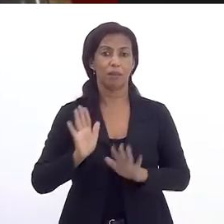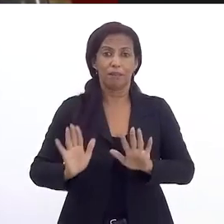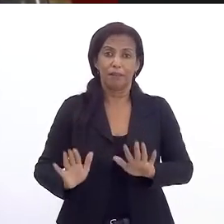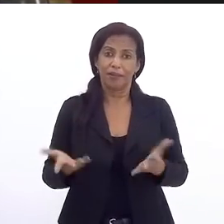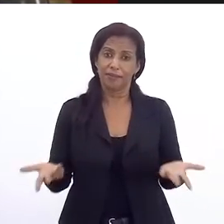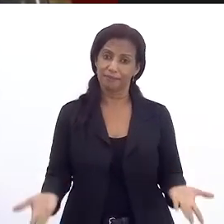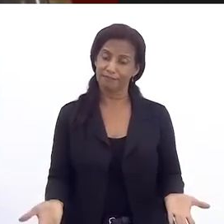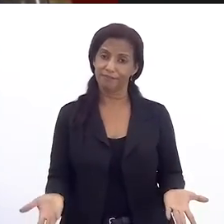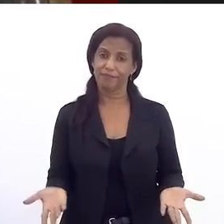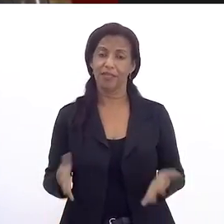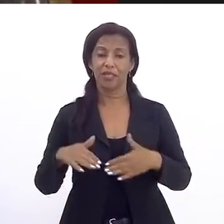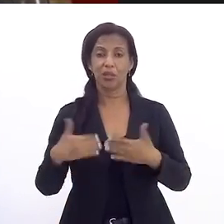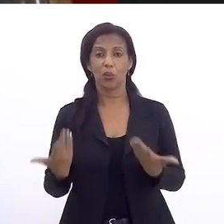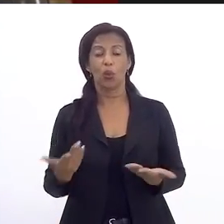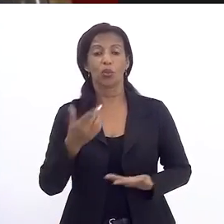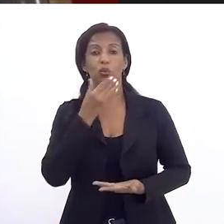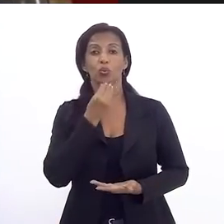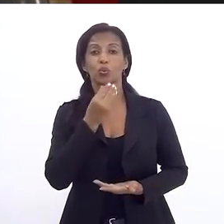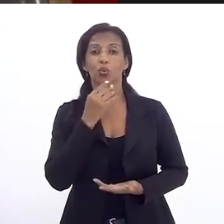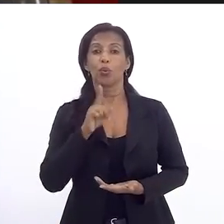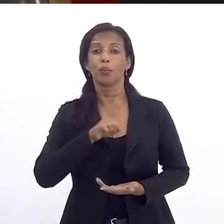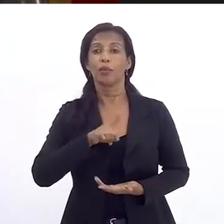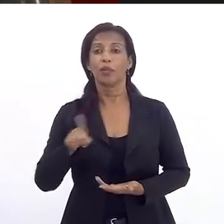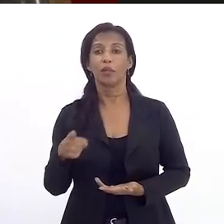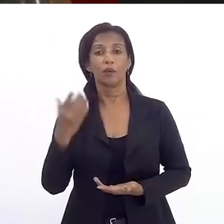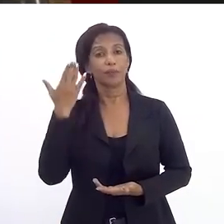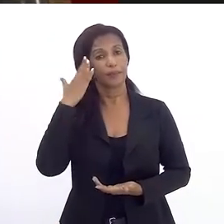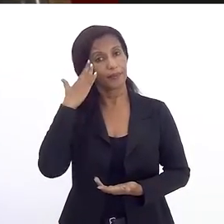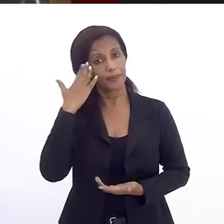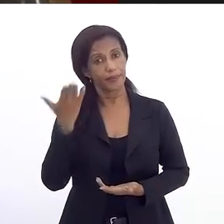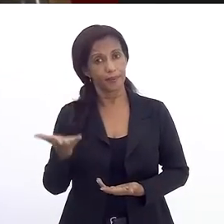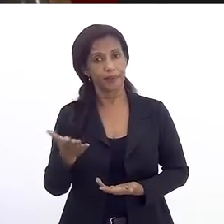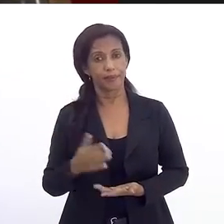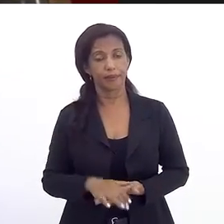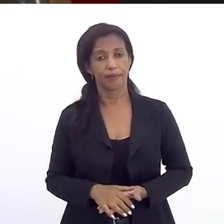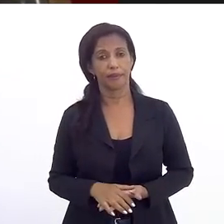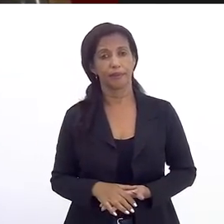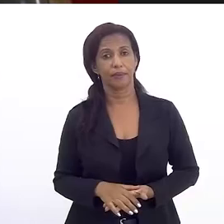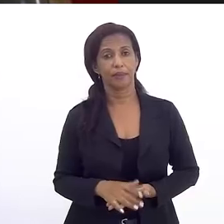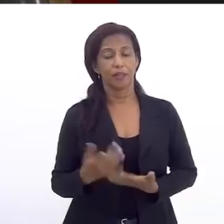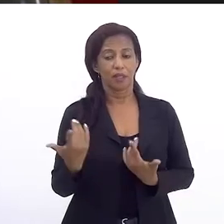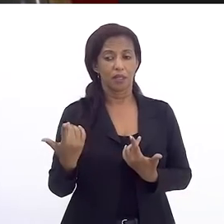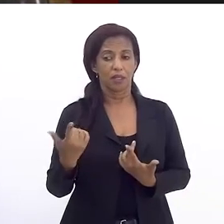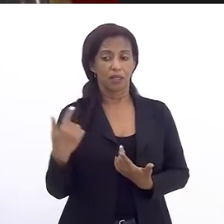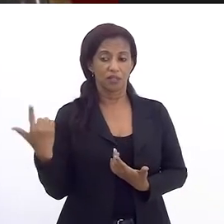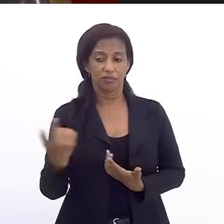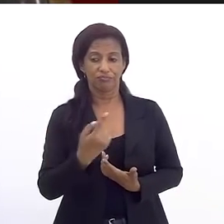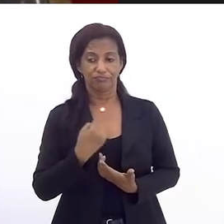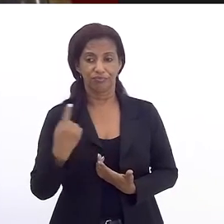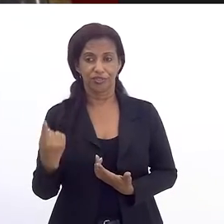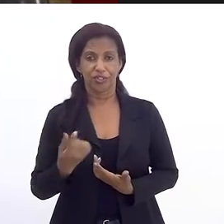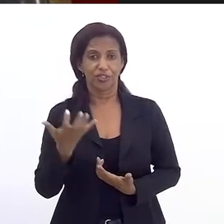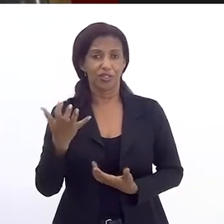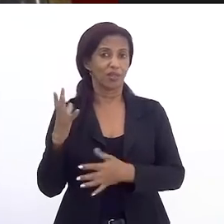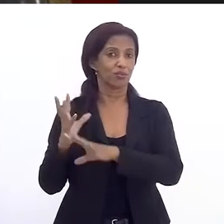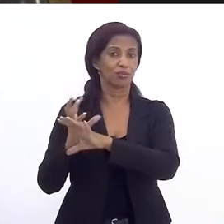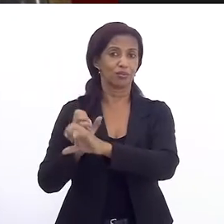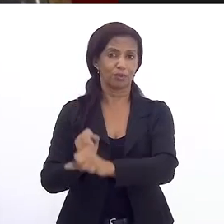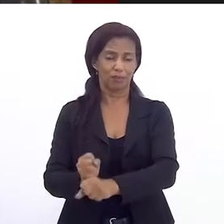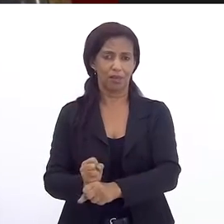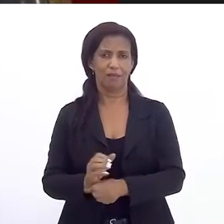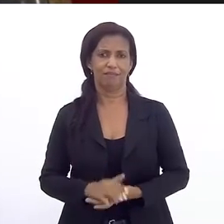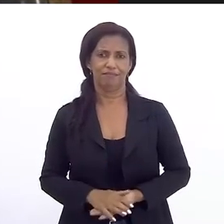A gente só quer somar, a gente quer estar onde a gente quiser estar. E sem contar que quando a mulher está à frente da